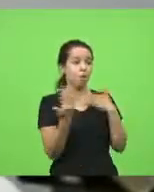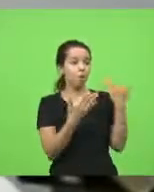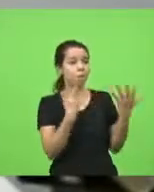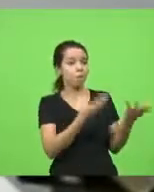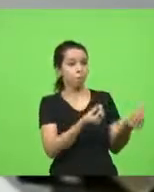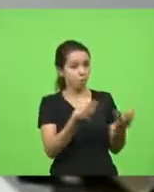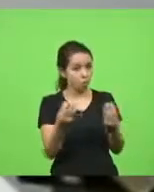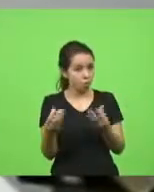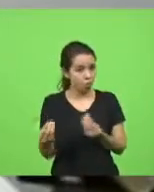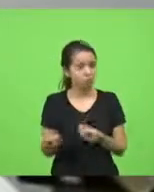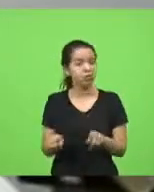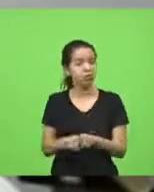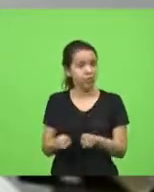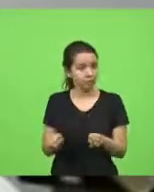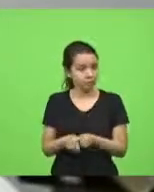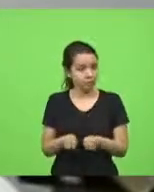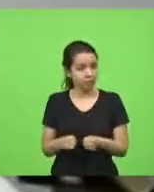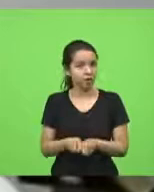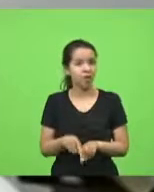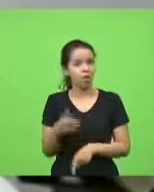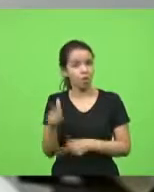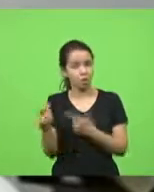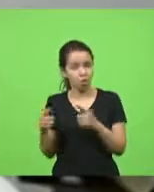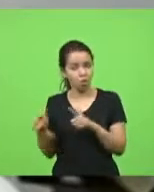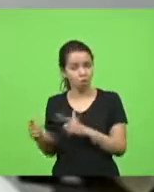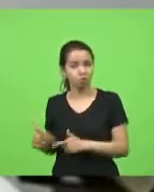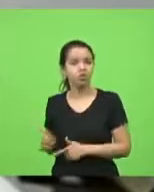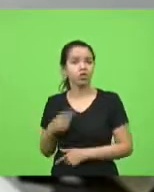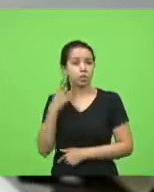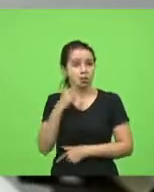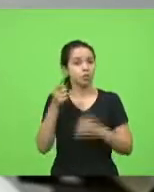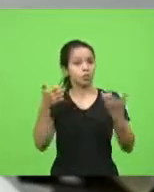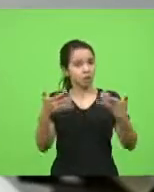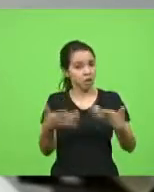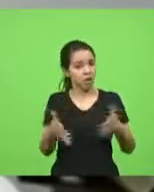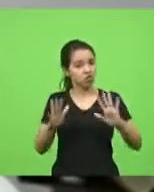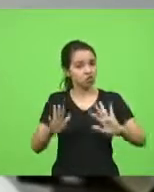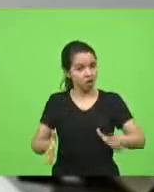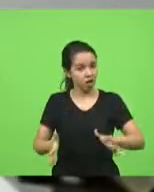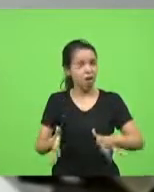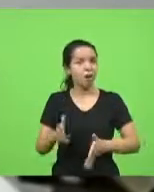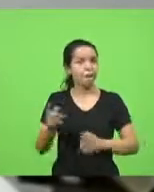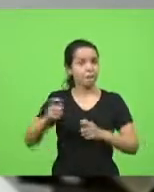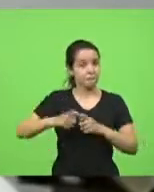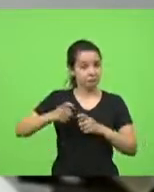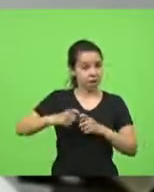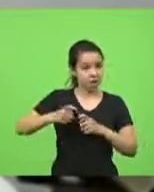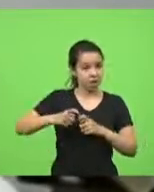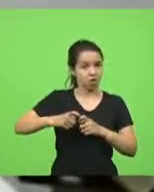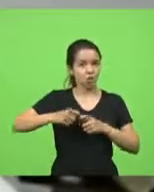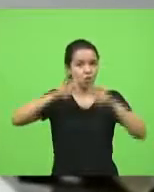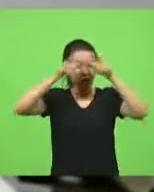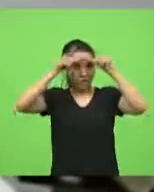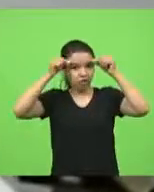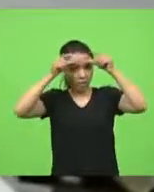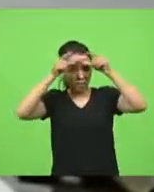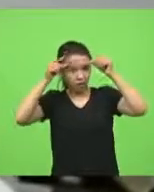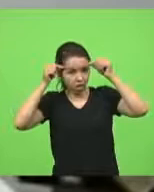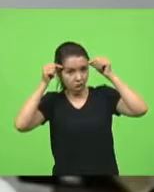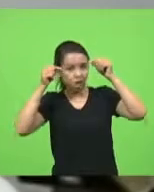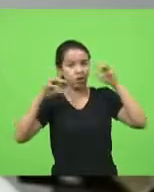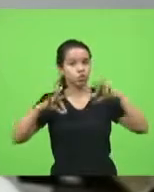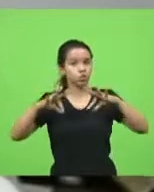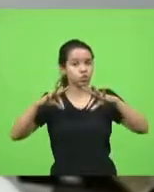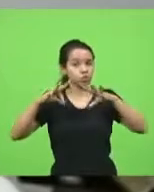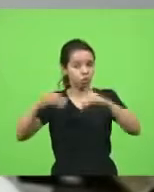outros colegas deputados falaram hoje, os médicos, as enfermeiras e todo o pessoal da linha de